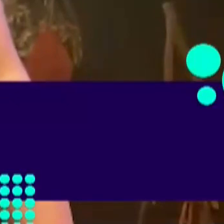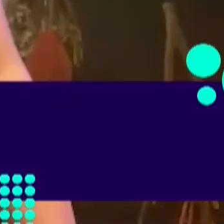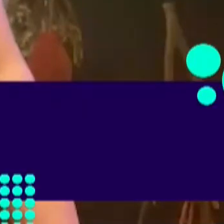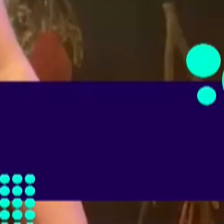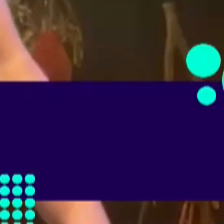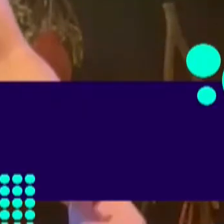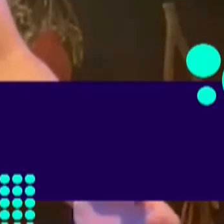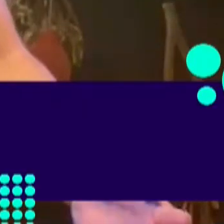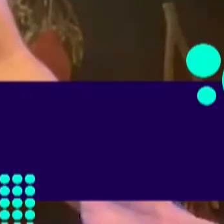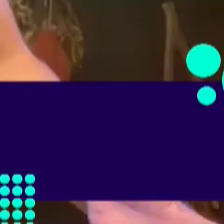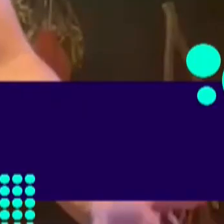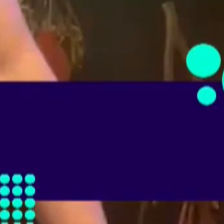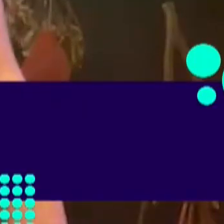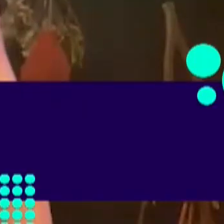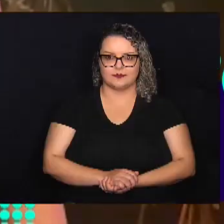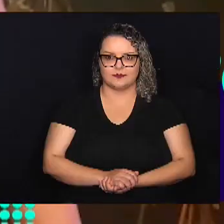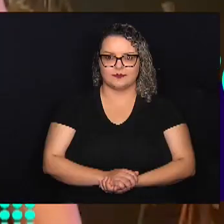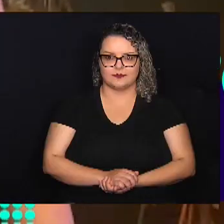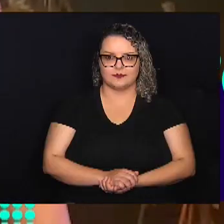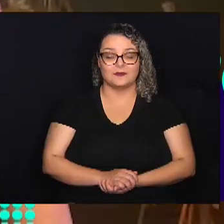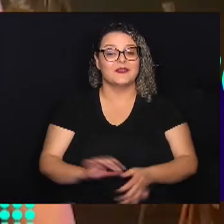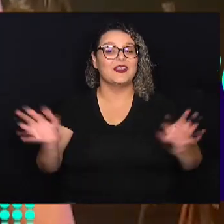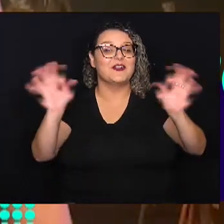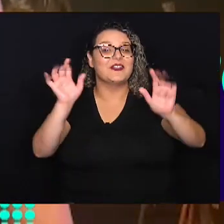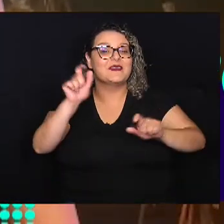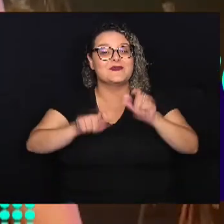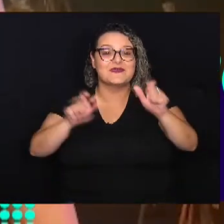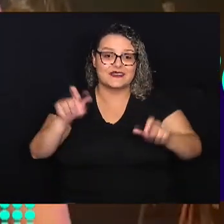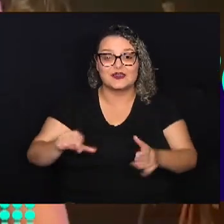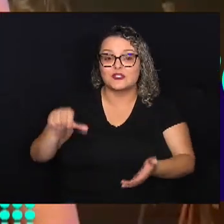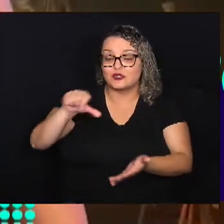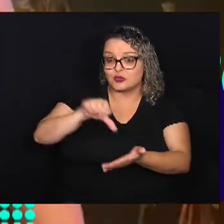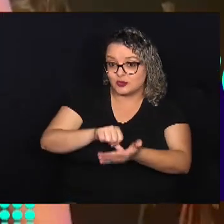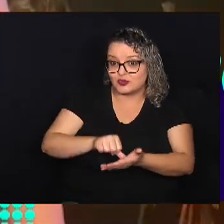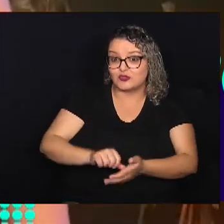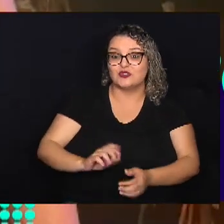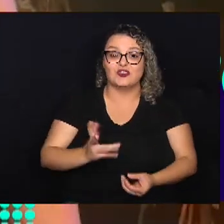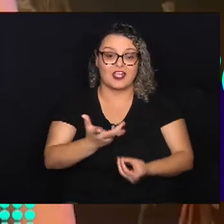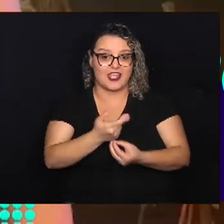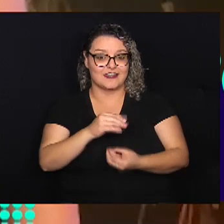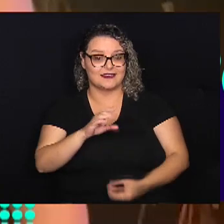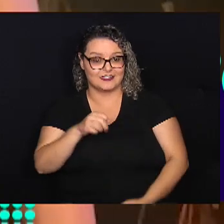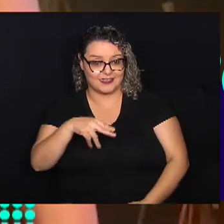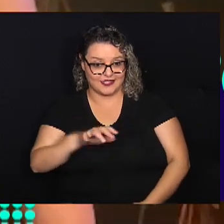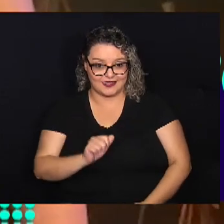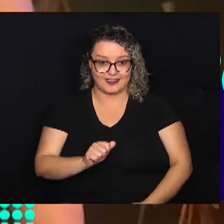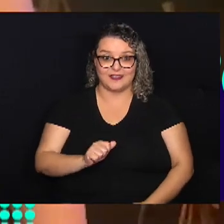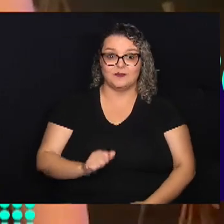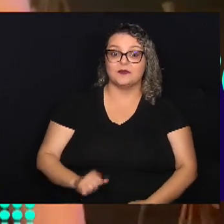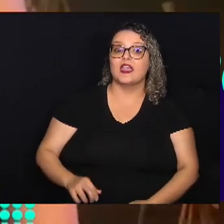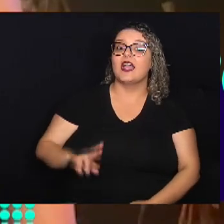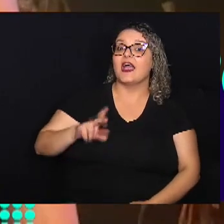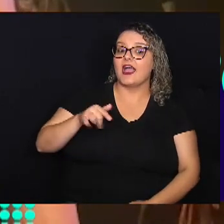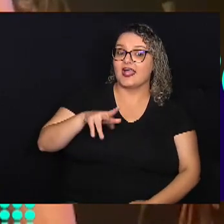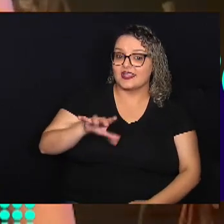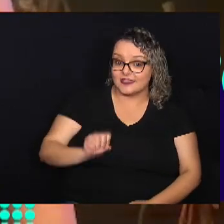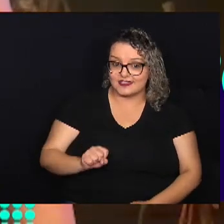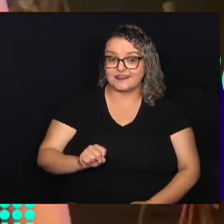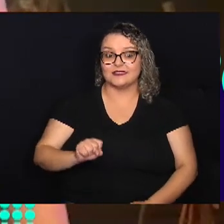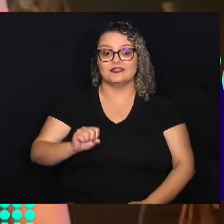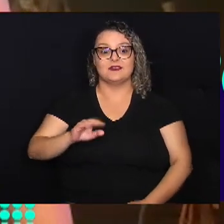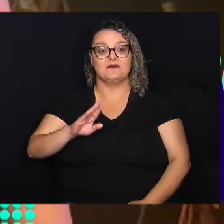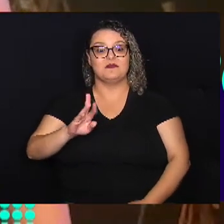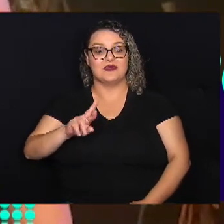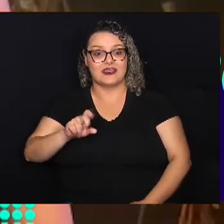Olá pessoal, nós somos do Núcleo de Artes Cênicas do SESI Campinas e estamos aqui para convidar vocês para o nosso espetáculo. Raízes Brasílias, Histórias de Povos e